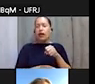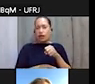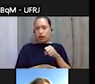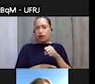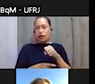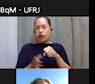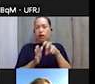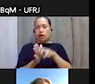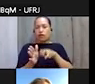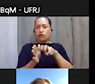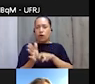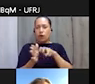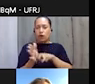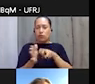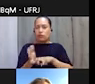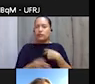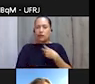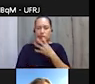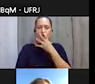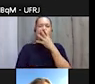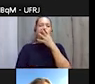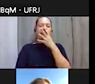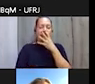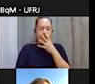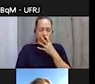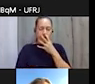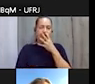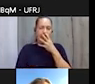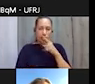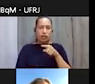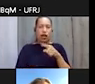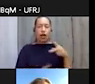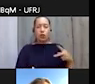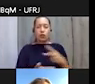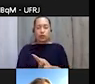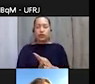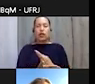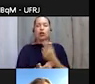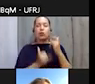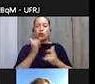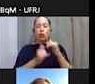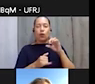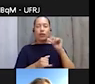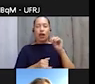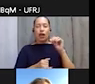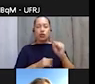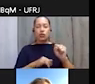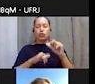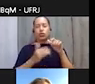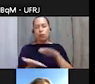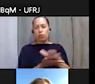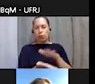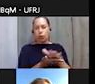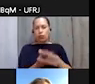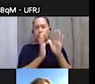E é surpreendente o que ocorreu com os dados que estão publicados, inclusive,